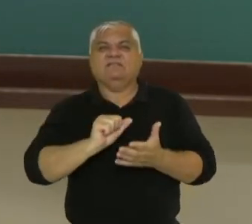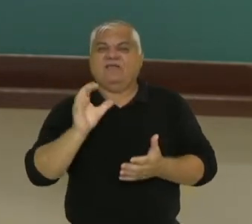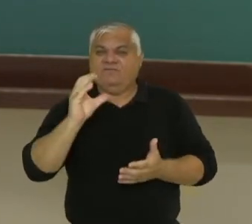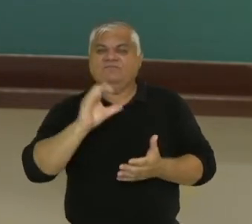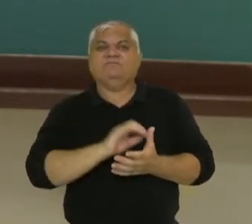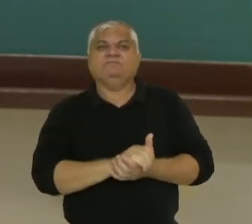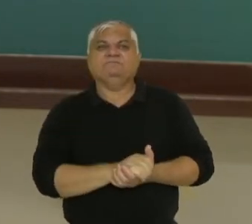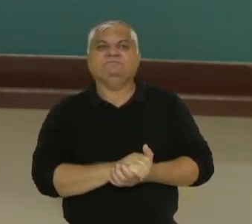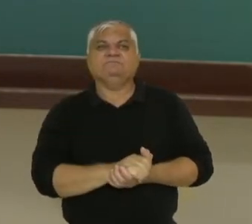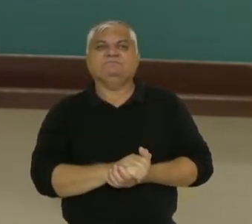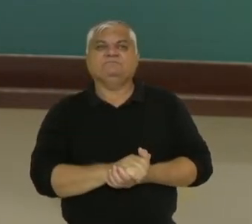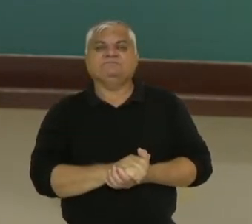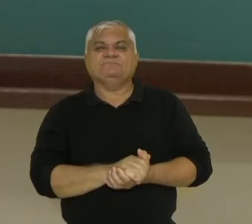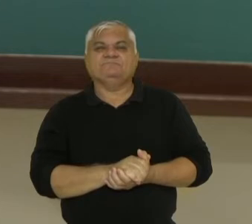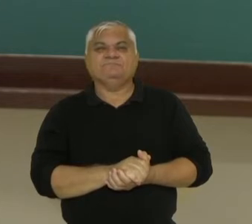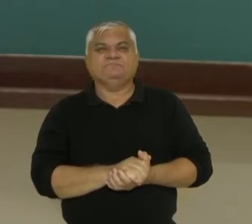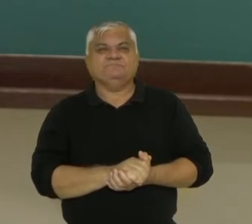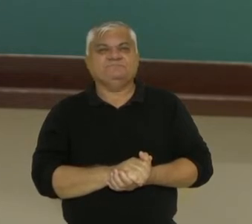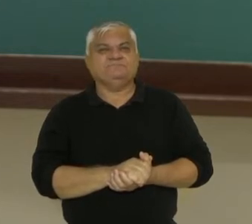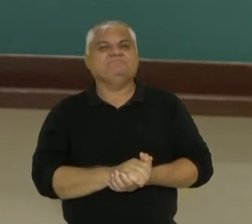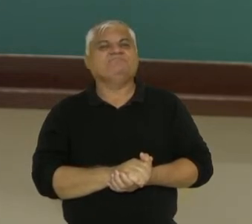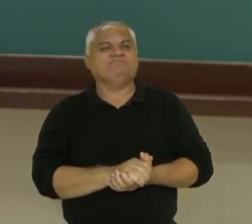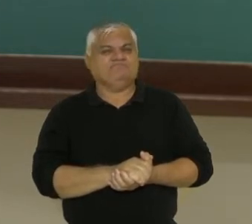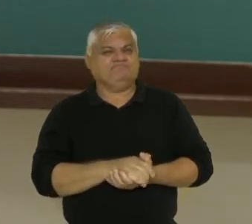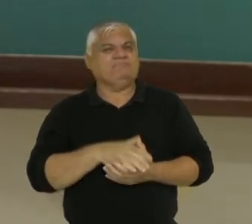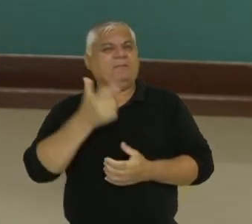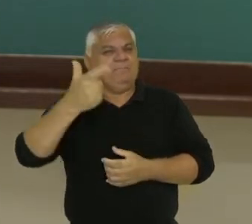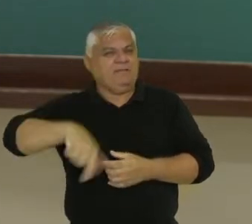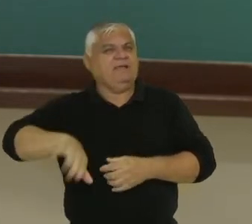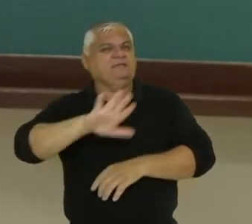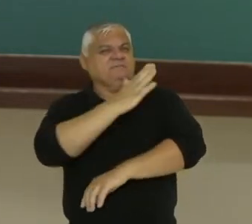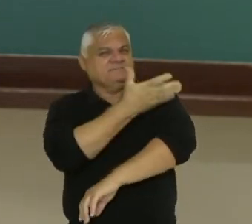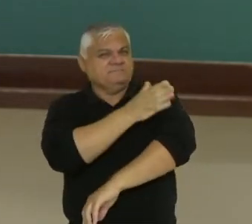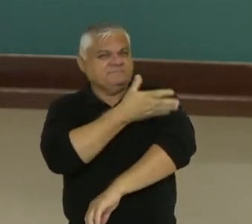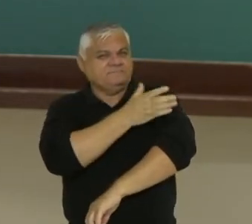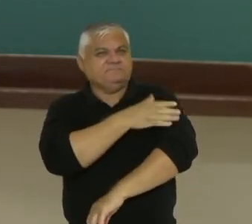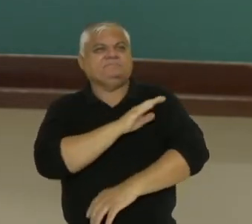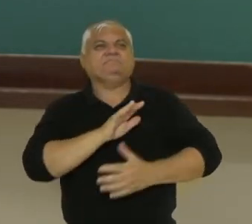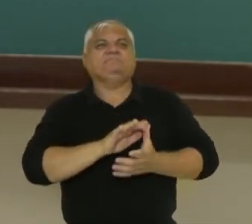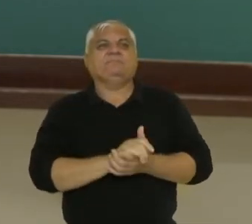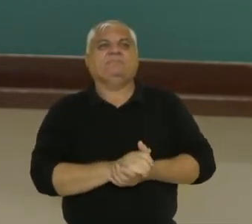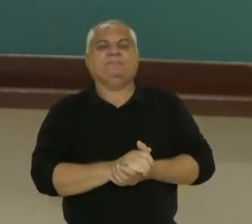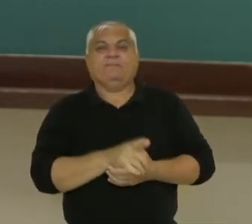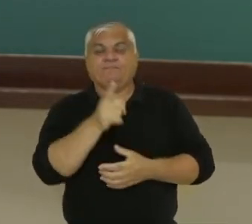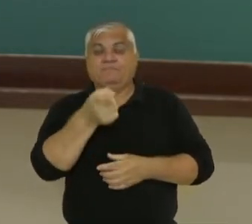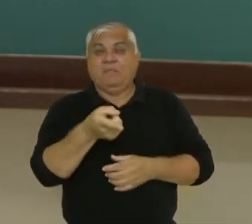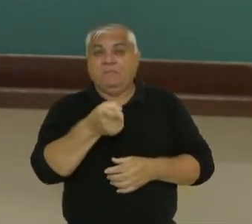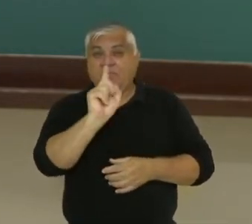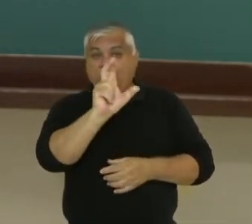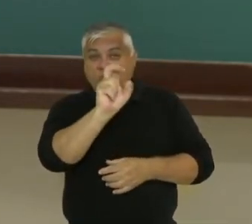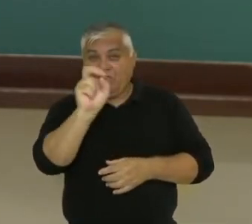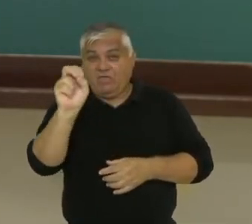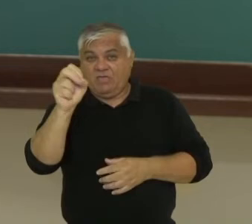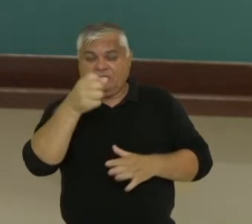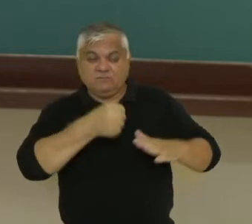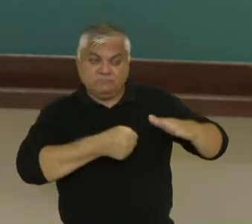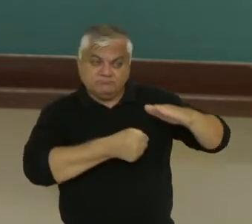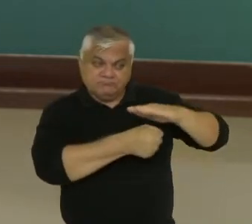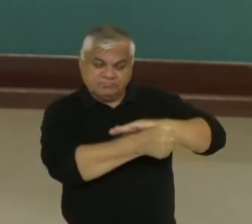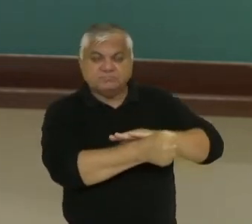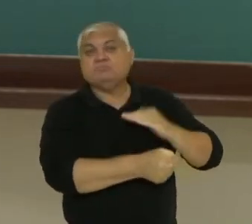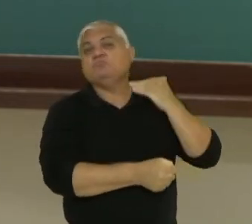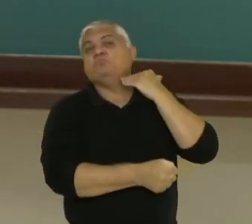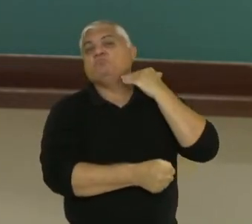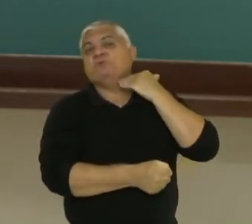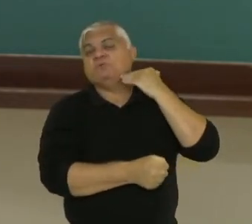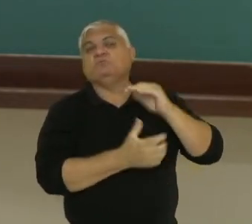365,69. Agora aqui eu tenho uma tarefinha para a gente fazer aqui. Investindo R$ 1.500 pelo prazo recomendado